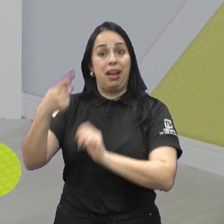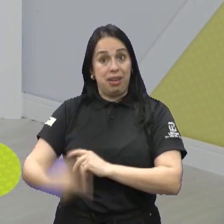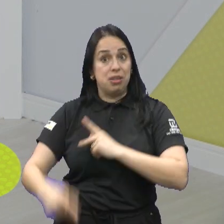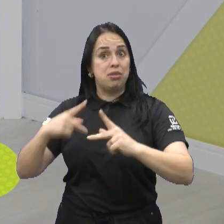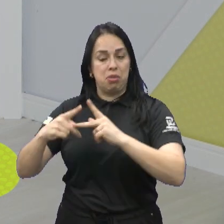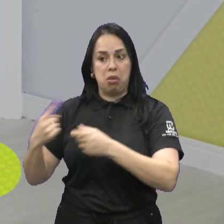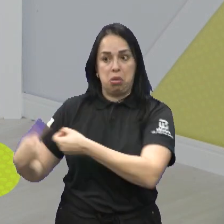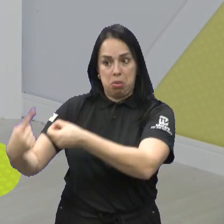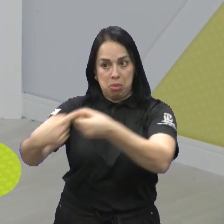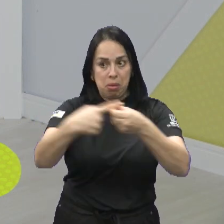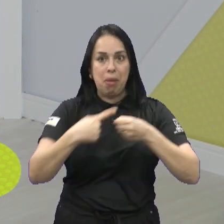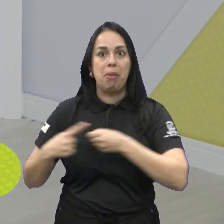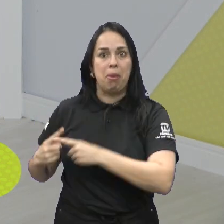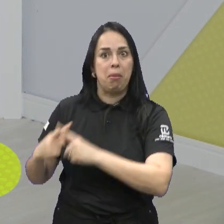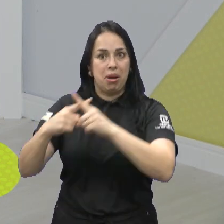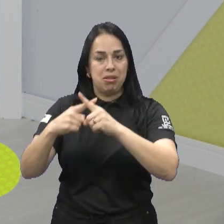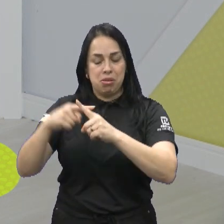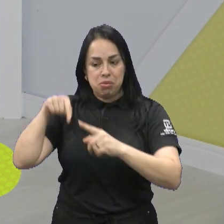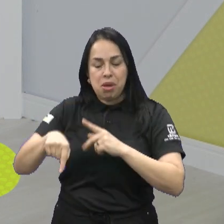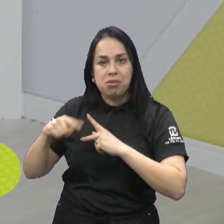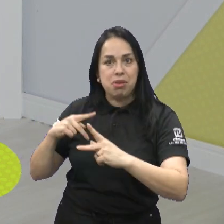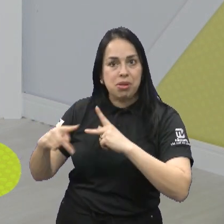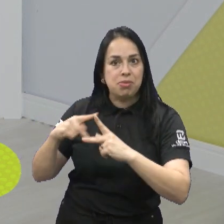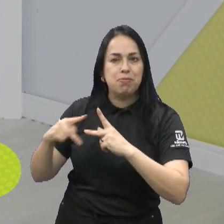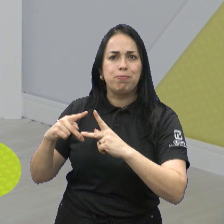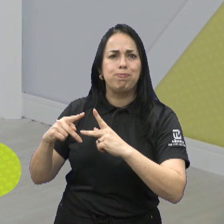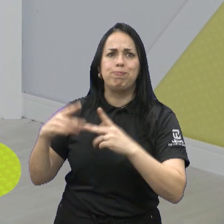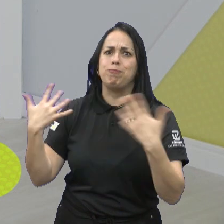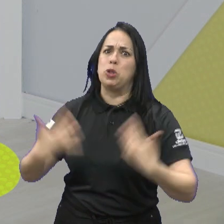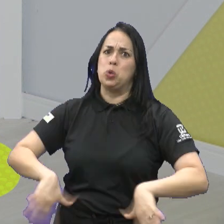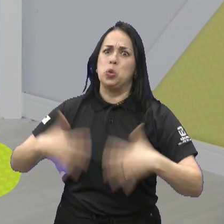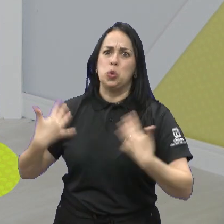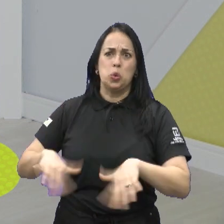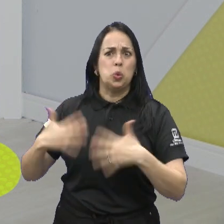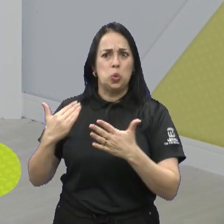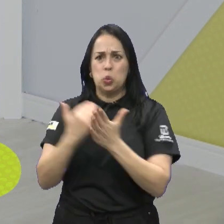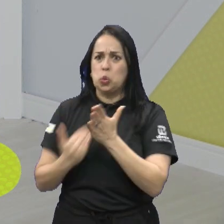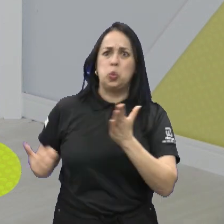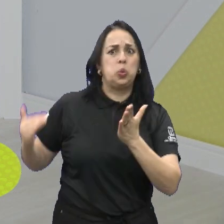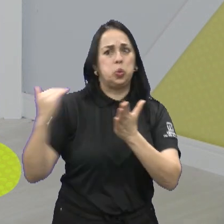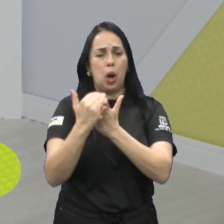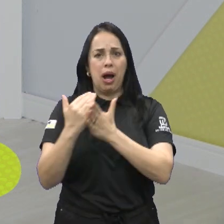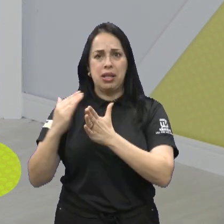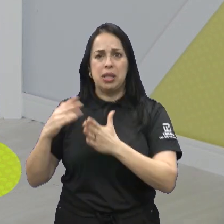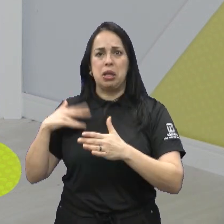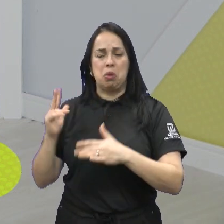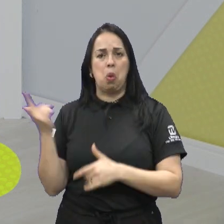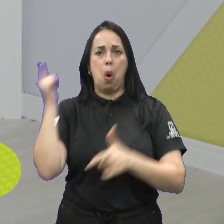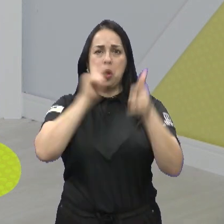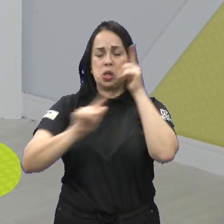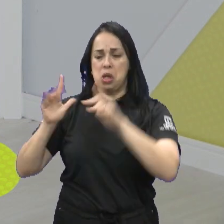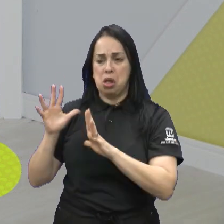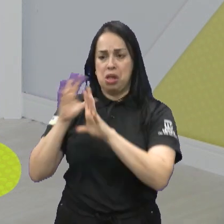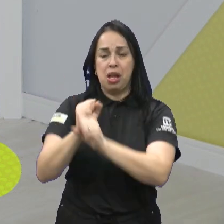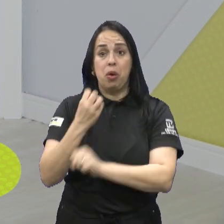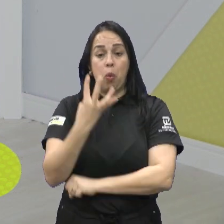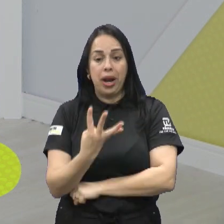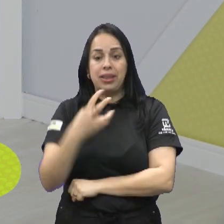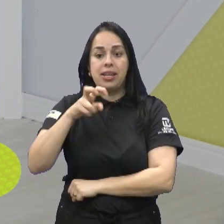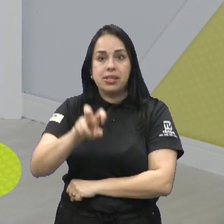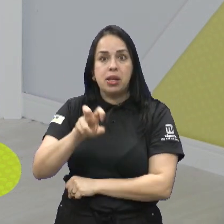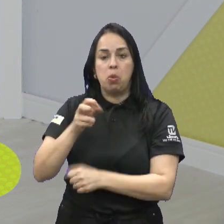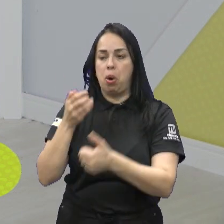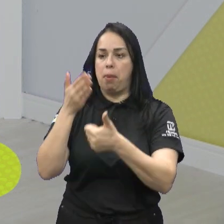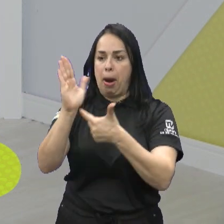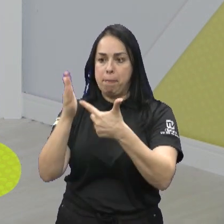Jogos Regionais. São José teve um número aí expressivo de pódios, garantiu 45 equipes